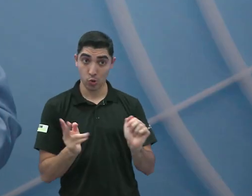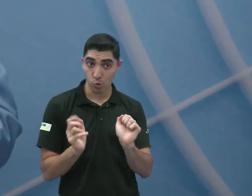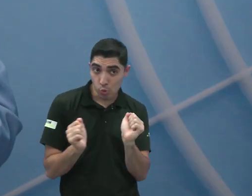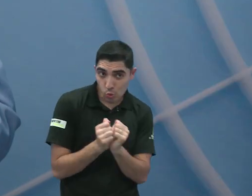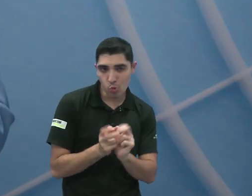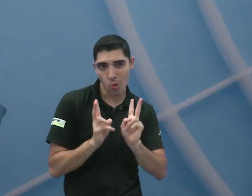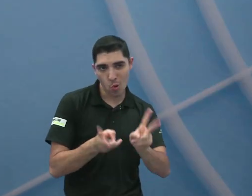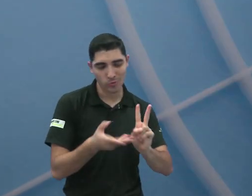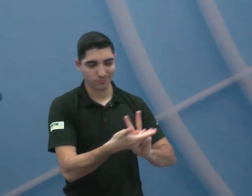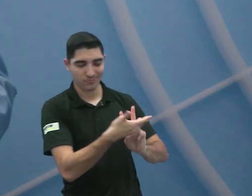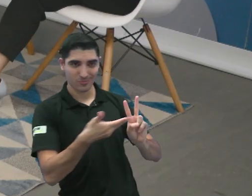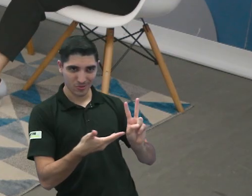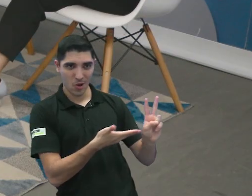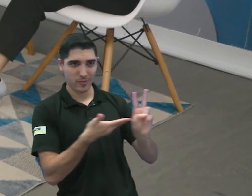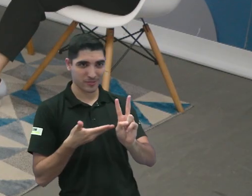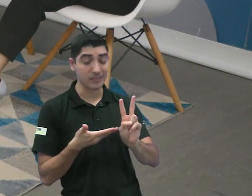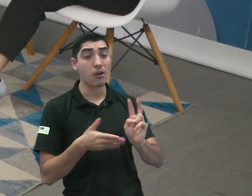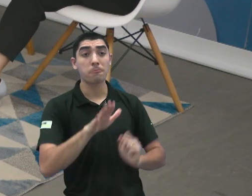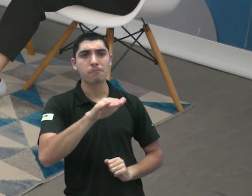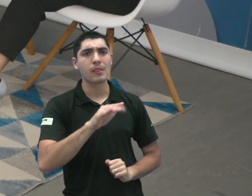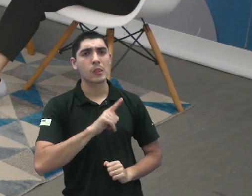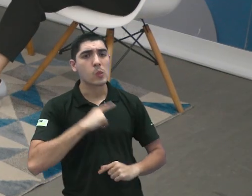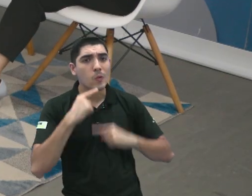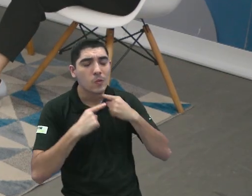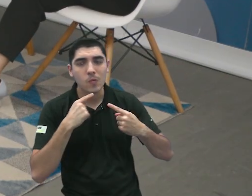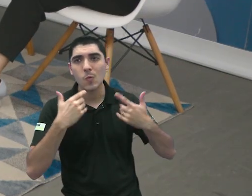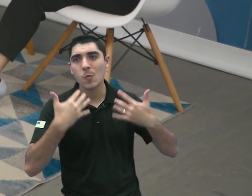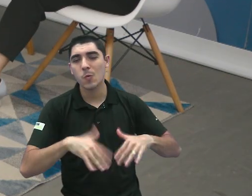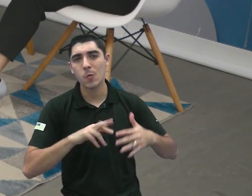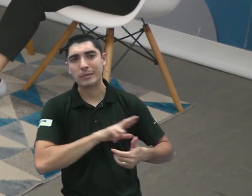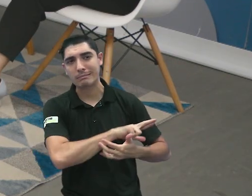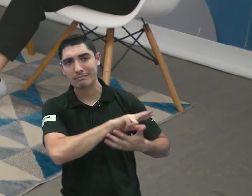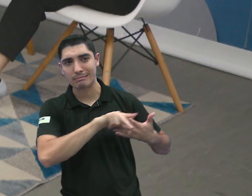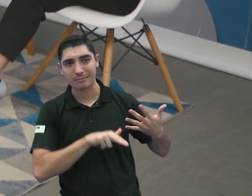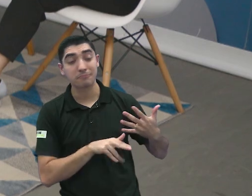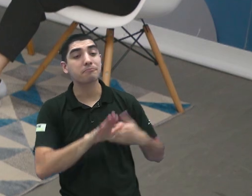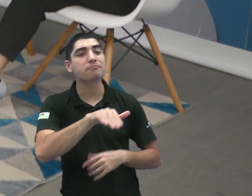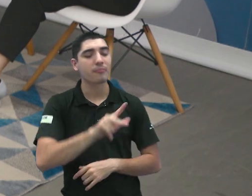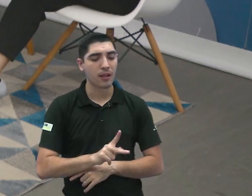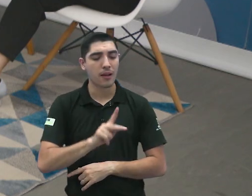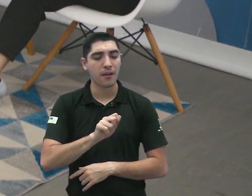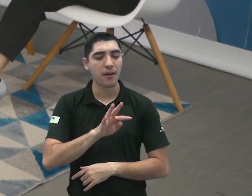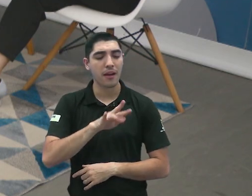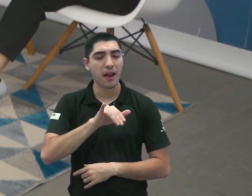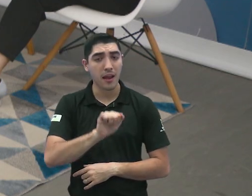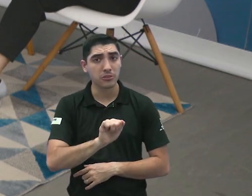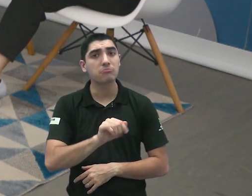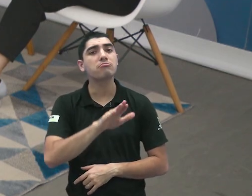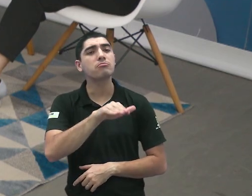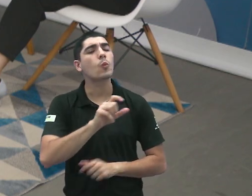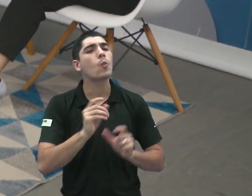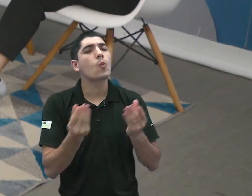batendo um papo com a gente. Muitas dúvidas, né, meninas, em relação a isso. Ô, Kátia, qual é o papel